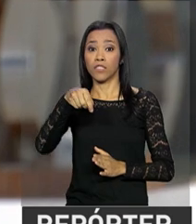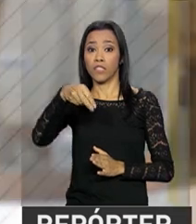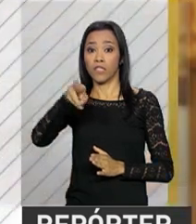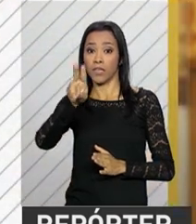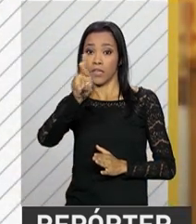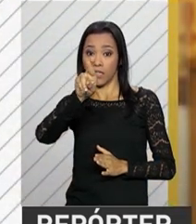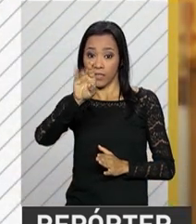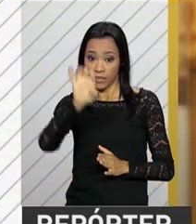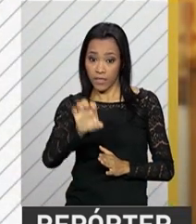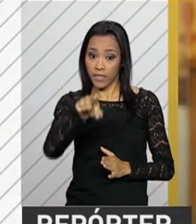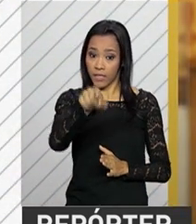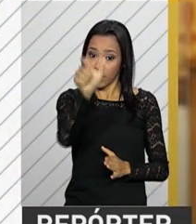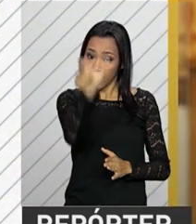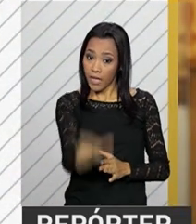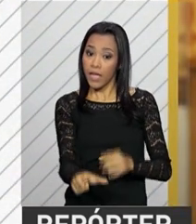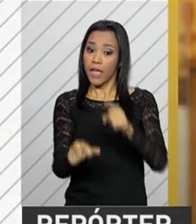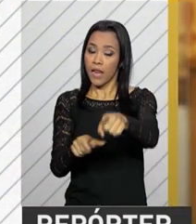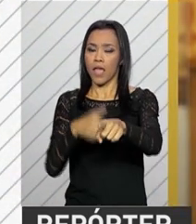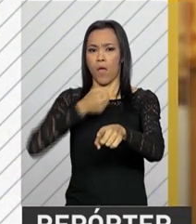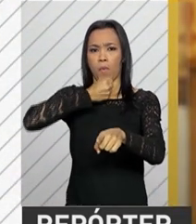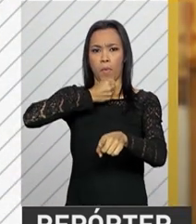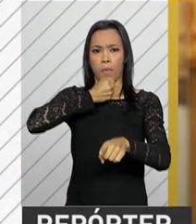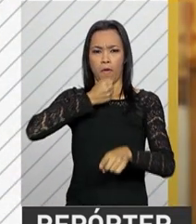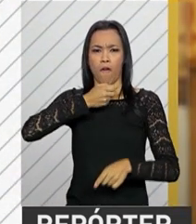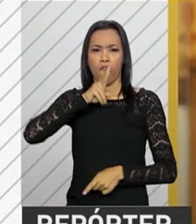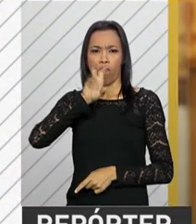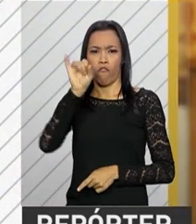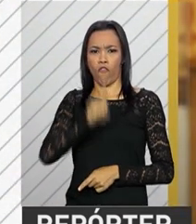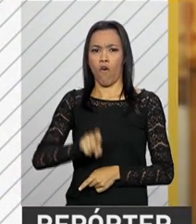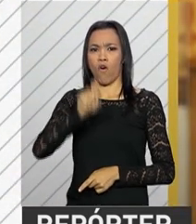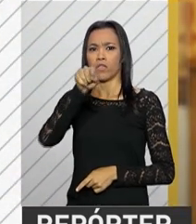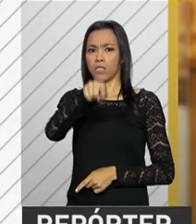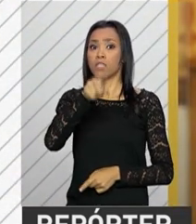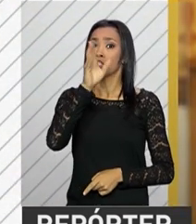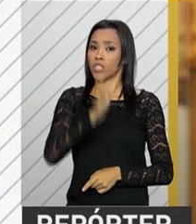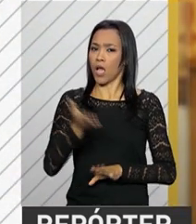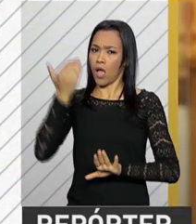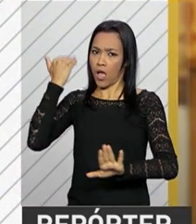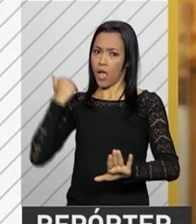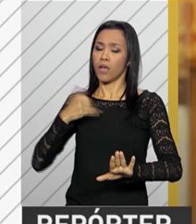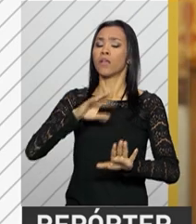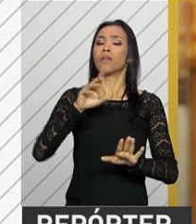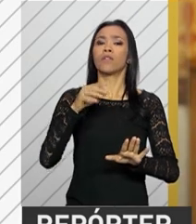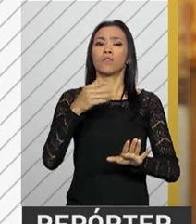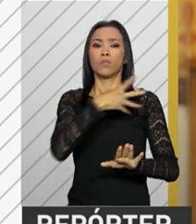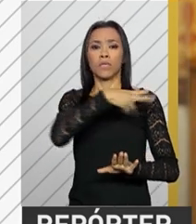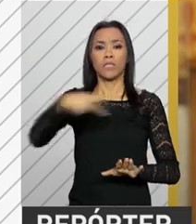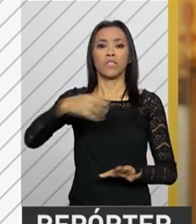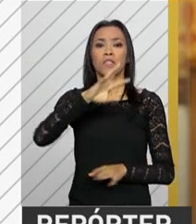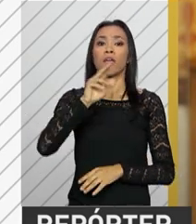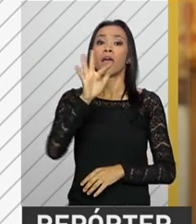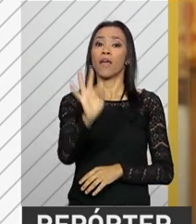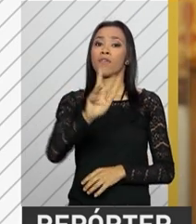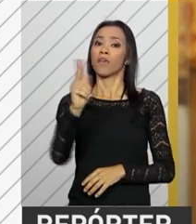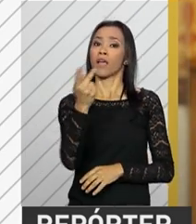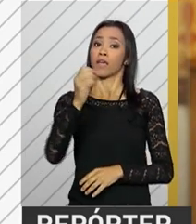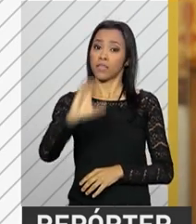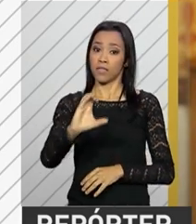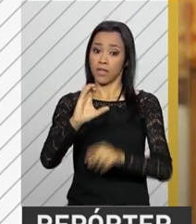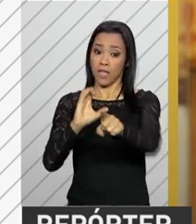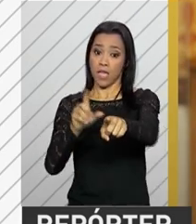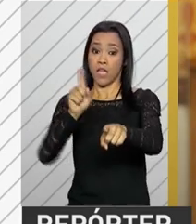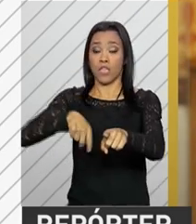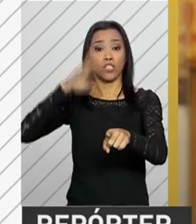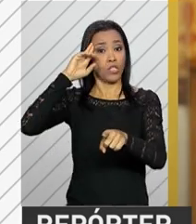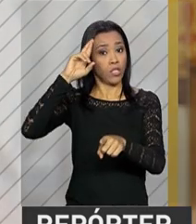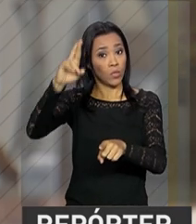para exercer a função de porta-voz, pois já ocupou o posto no governo do ex-presidente Fernando Henrique Cardoso. Diplomata de carreira, Parola foi diretor